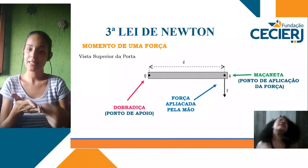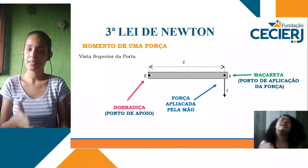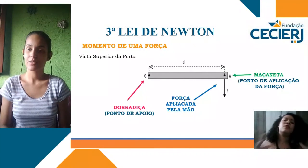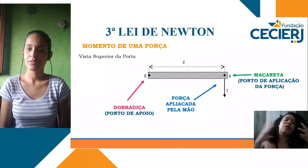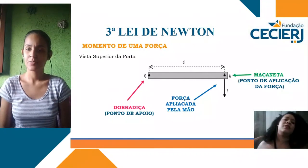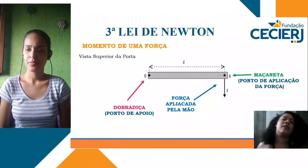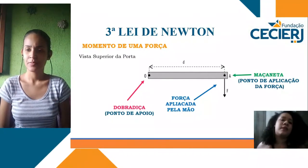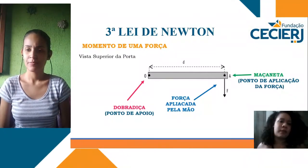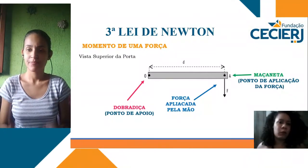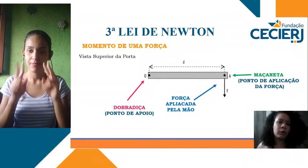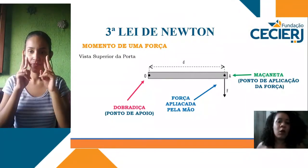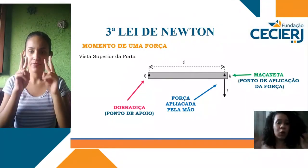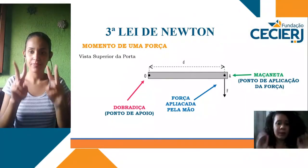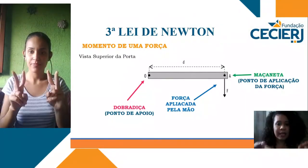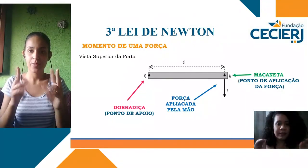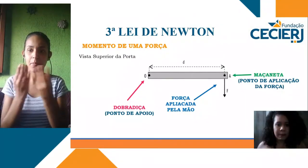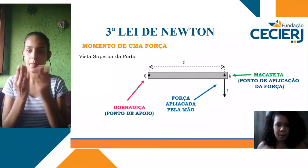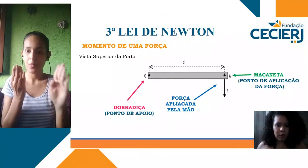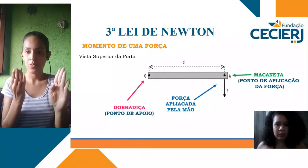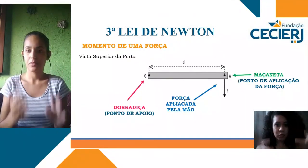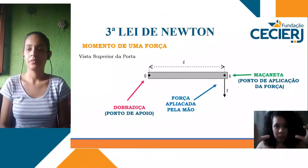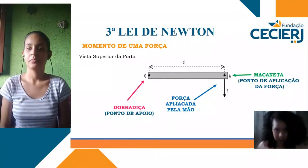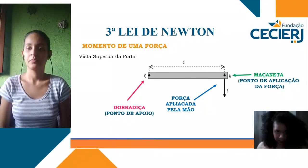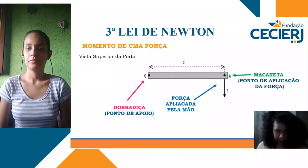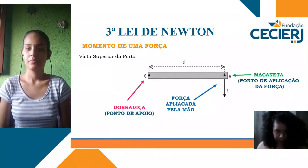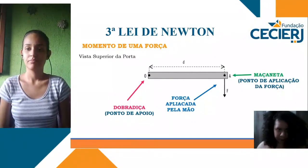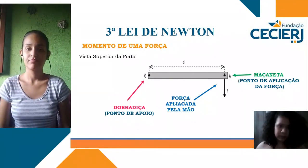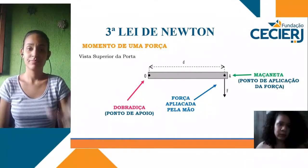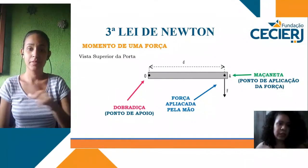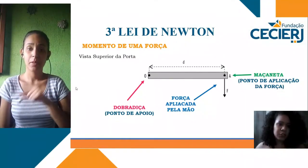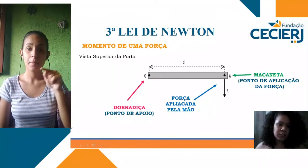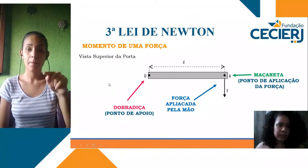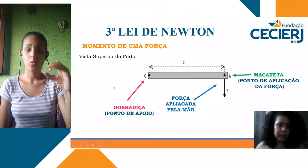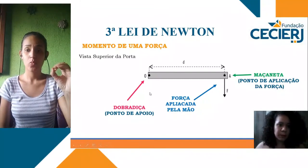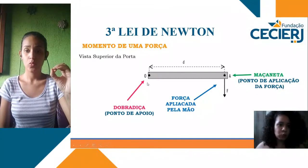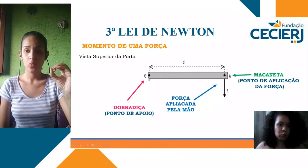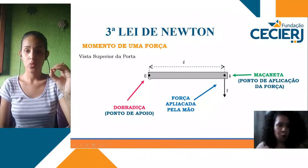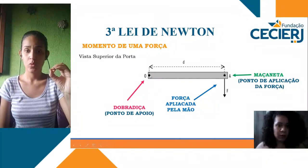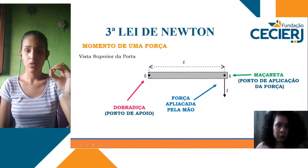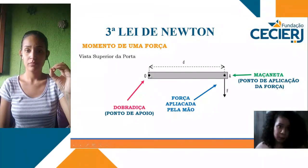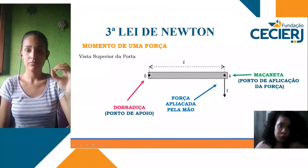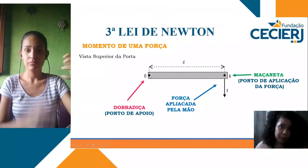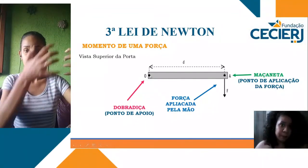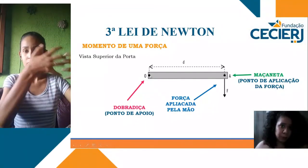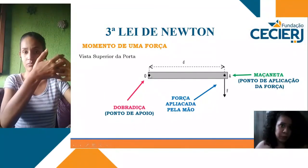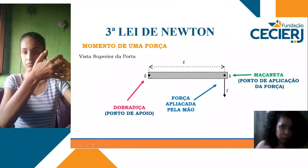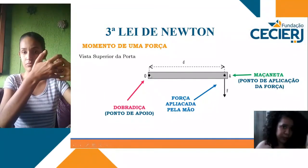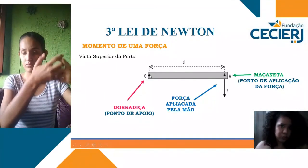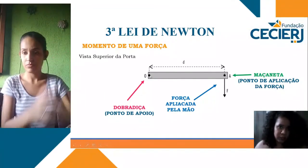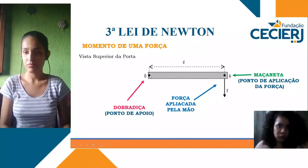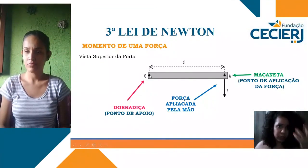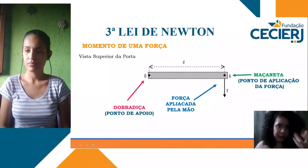E aí um exercício de abstração. Observe essa porta de cima. A gente tem esse ponto O, que é o ponto de apoio